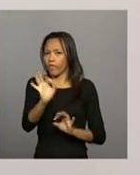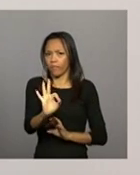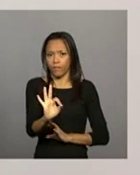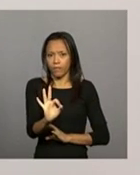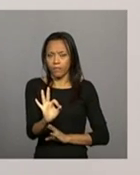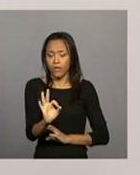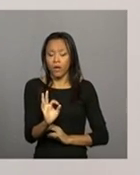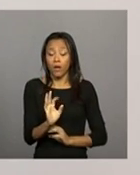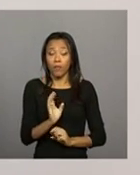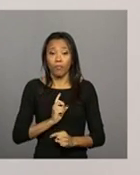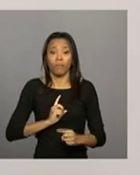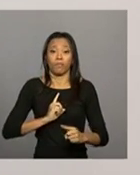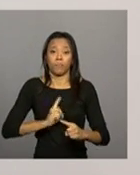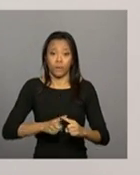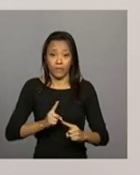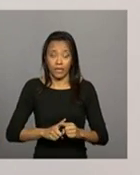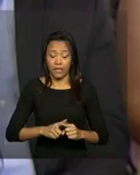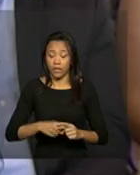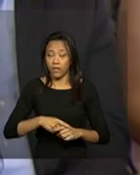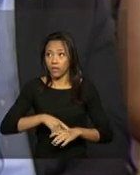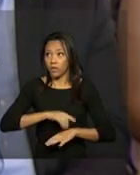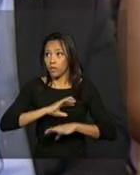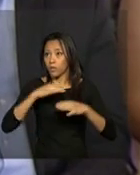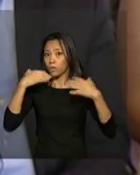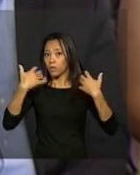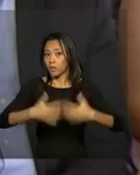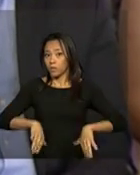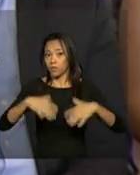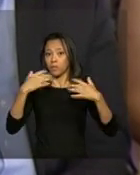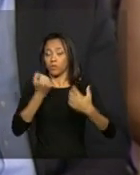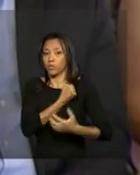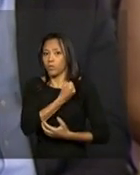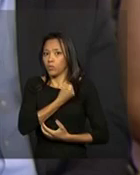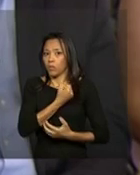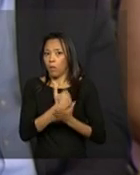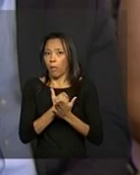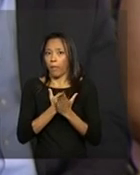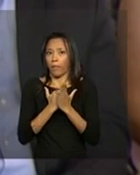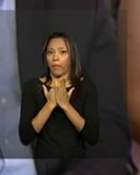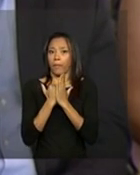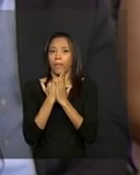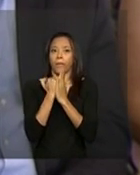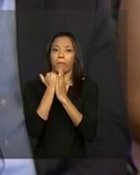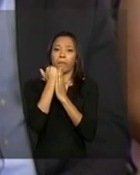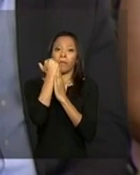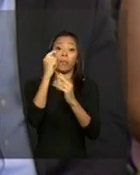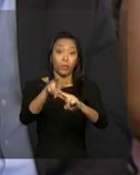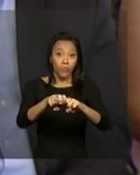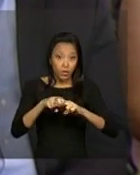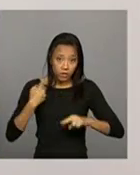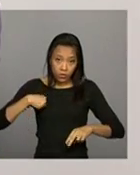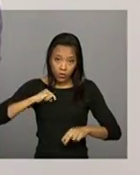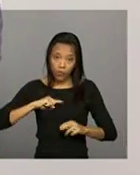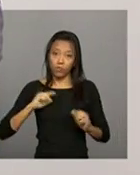porque eles são alarmantes, e é por isso que nós estamos aqui.